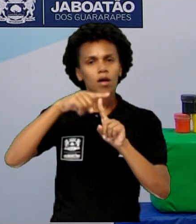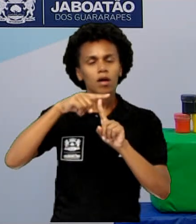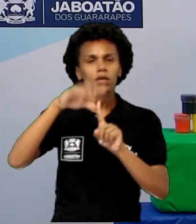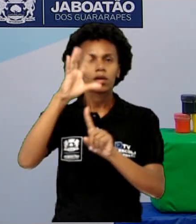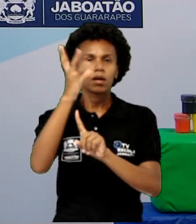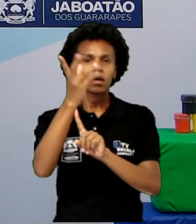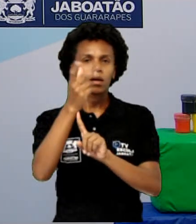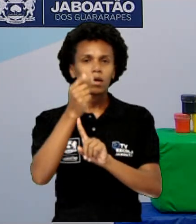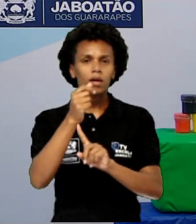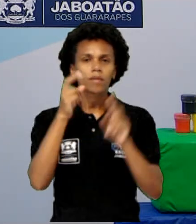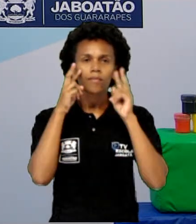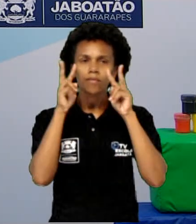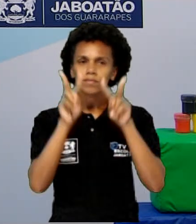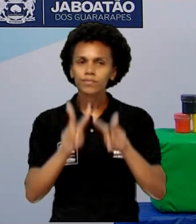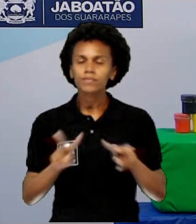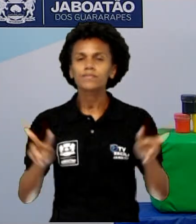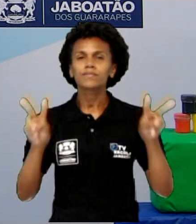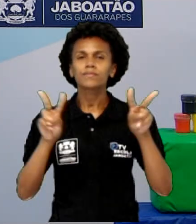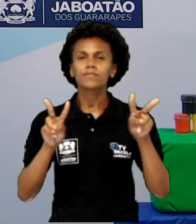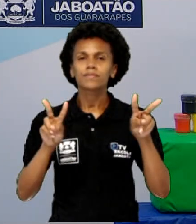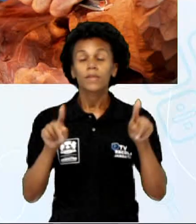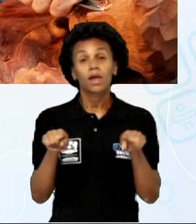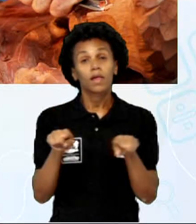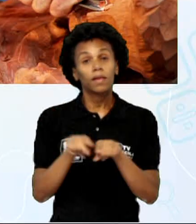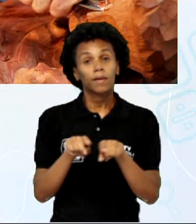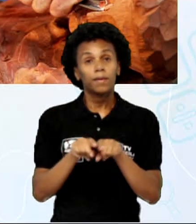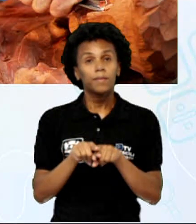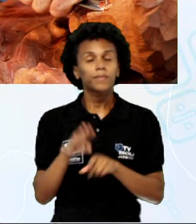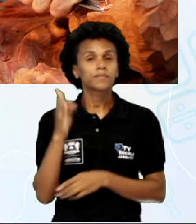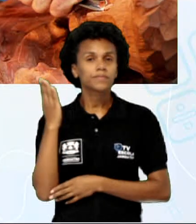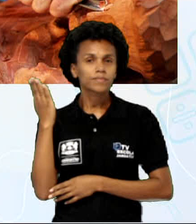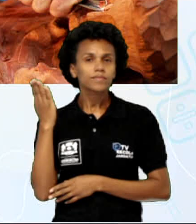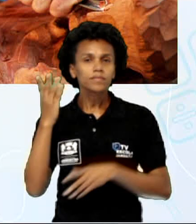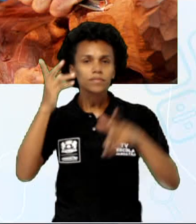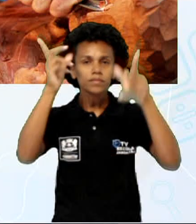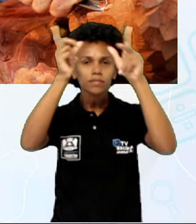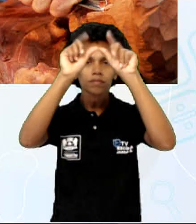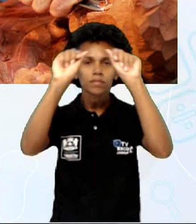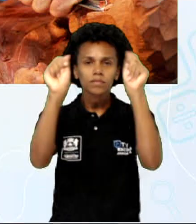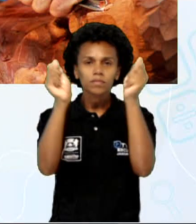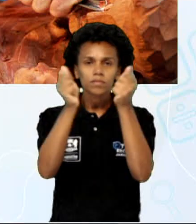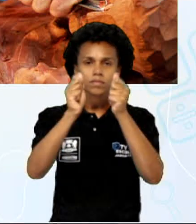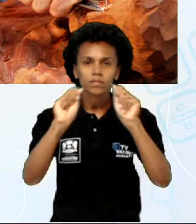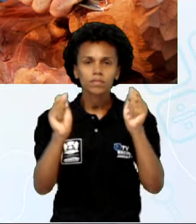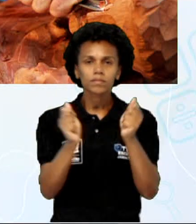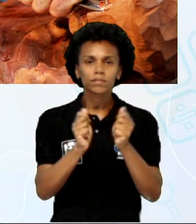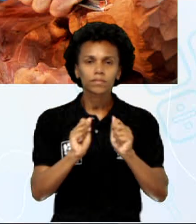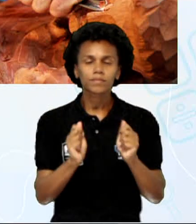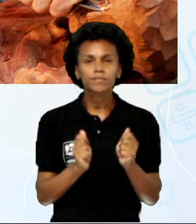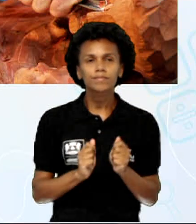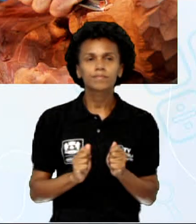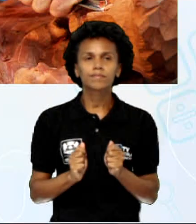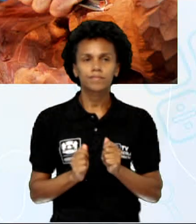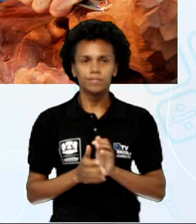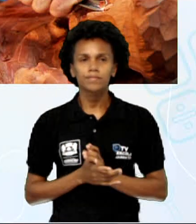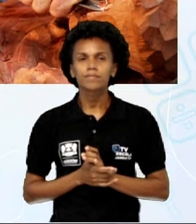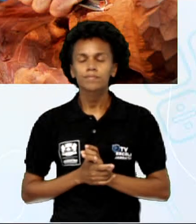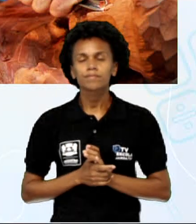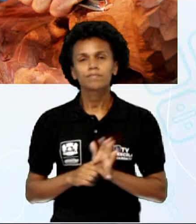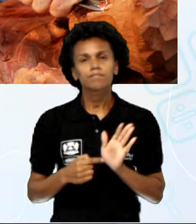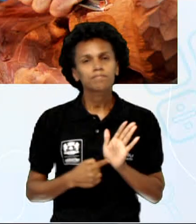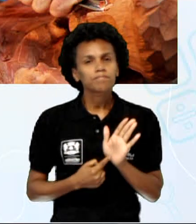Nós temos também a escultura, que é uma arte que representa ou ilustra imagens plásticas em